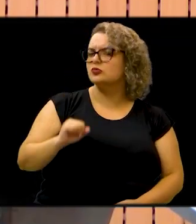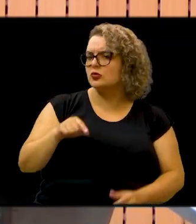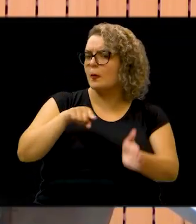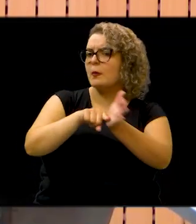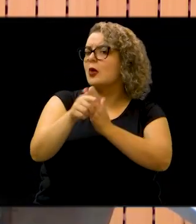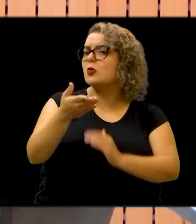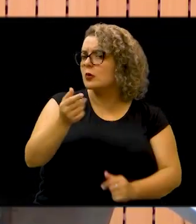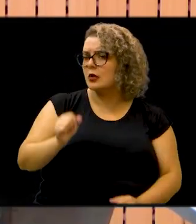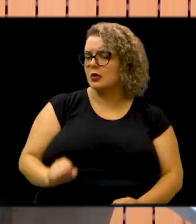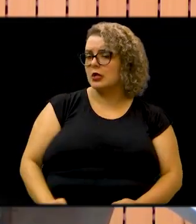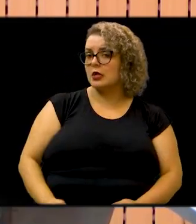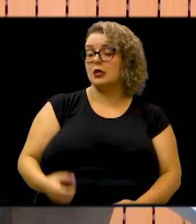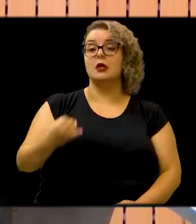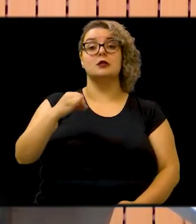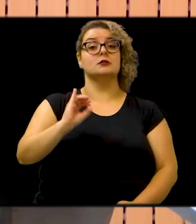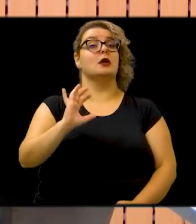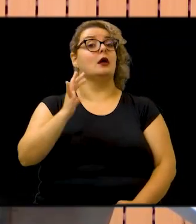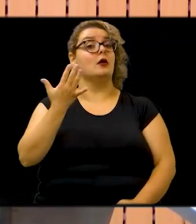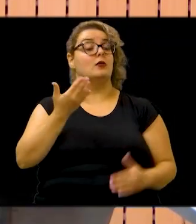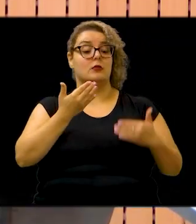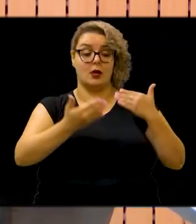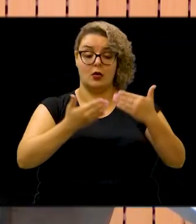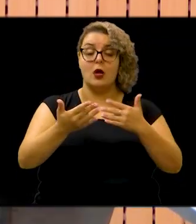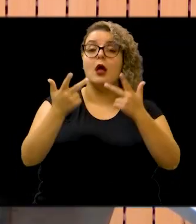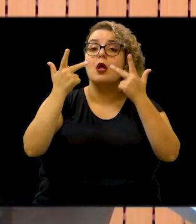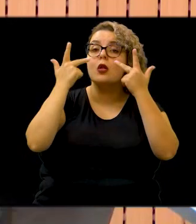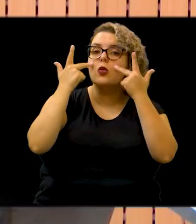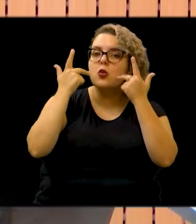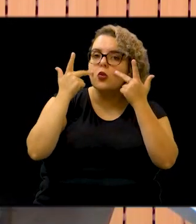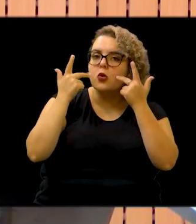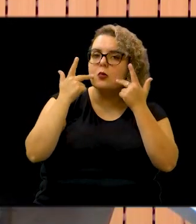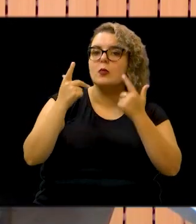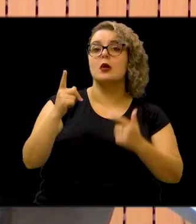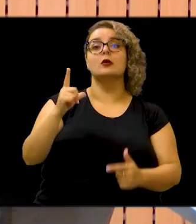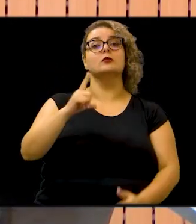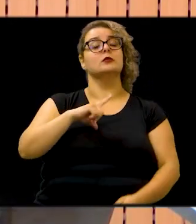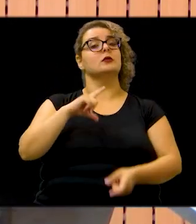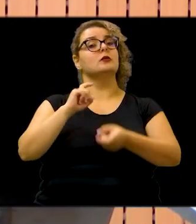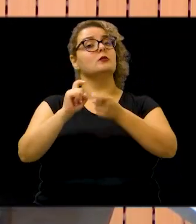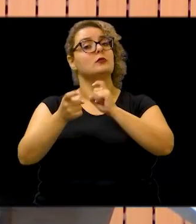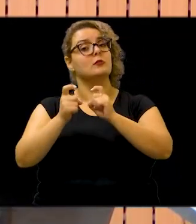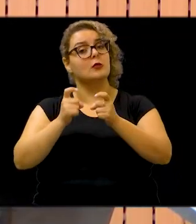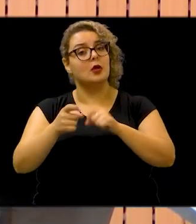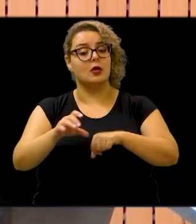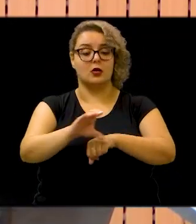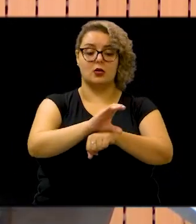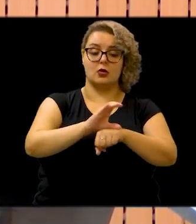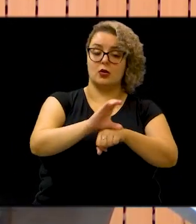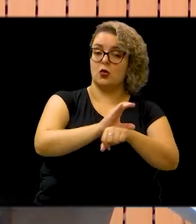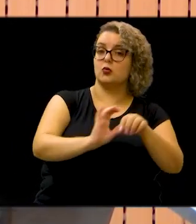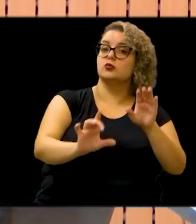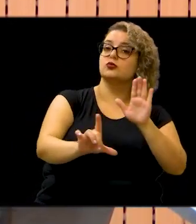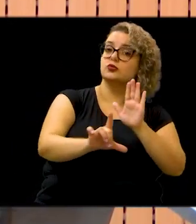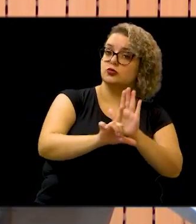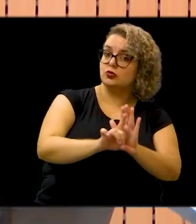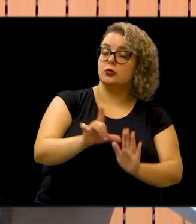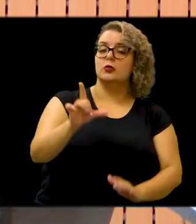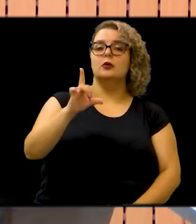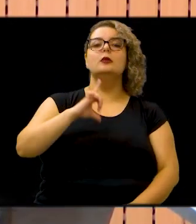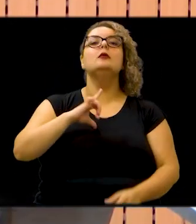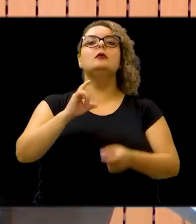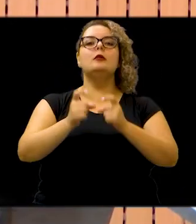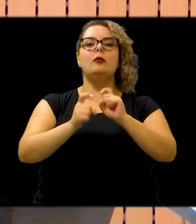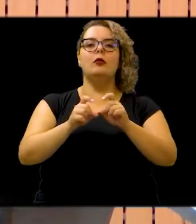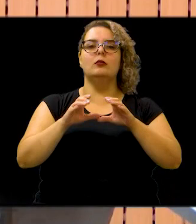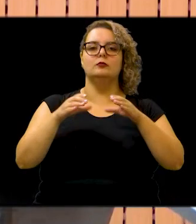isso? Porque, se acontecesse a tramitação normal, a gente ia ter uma reunião da Constituição e Legalidade, que